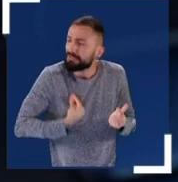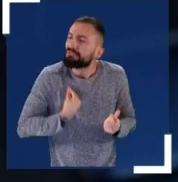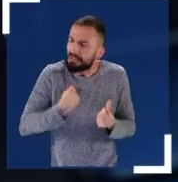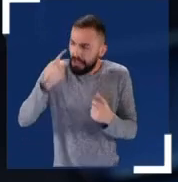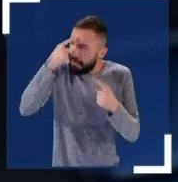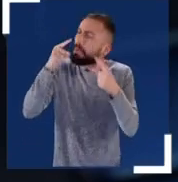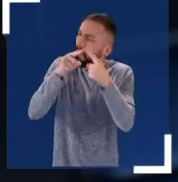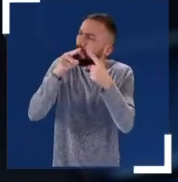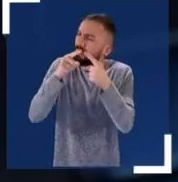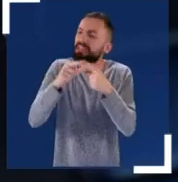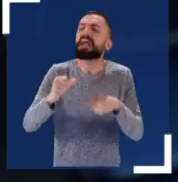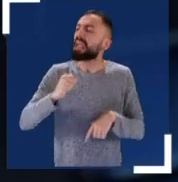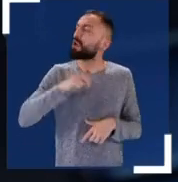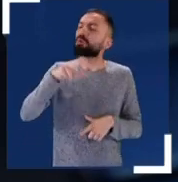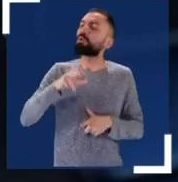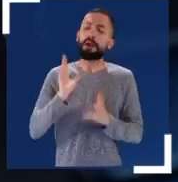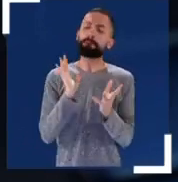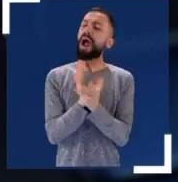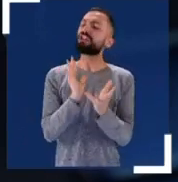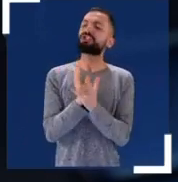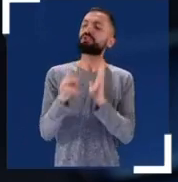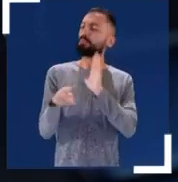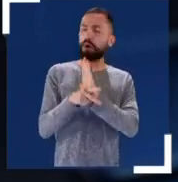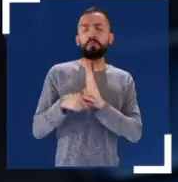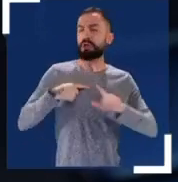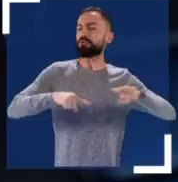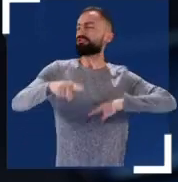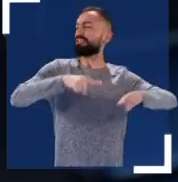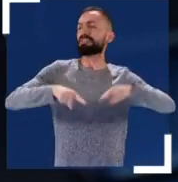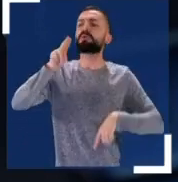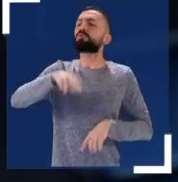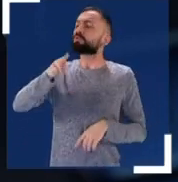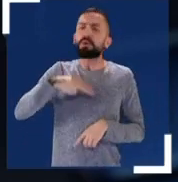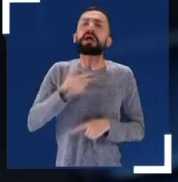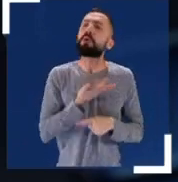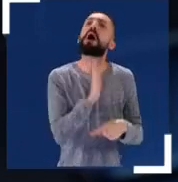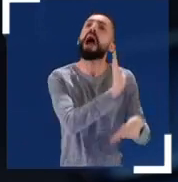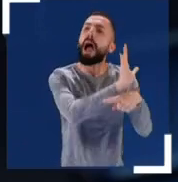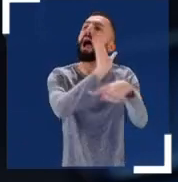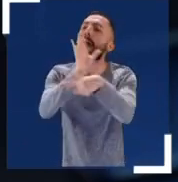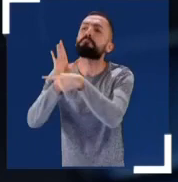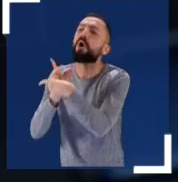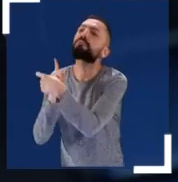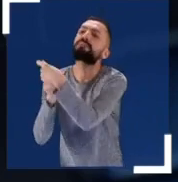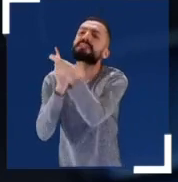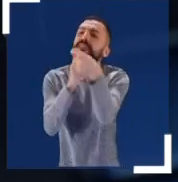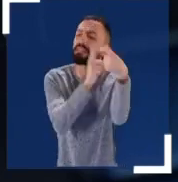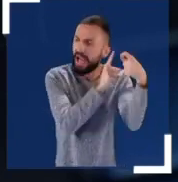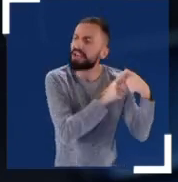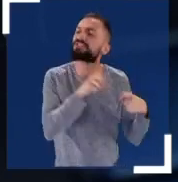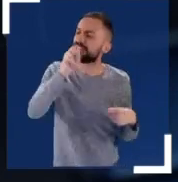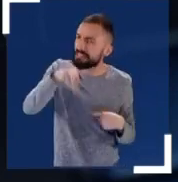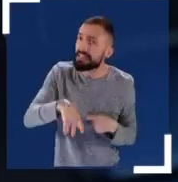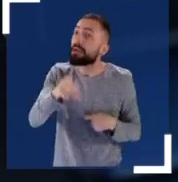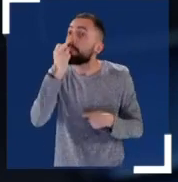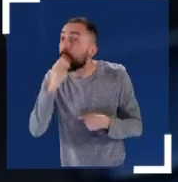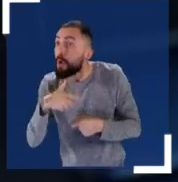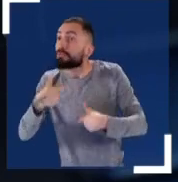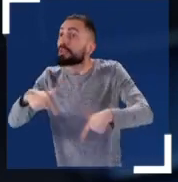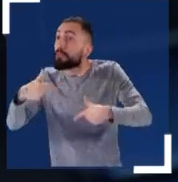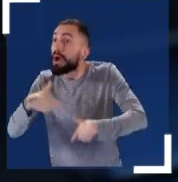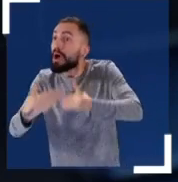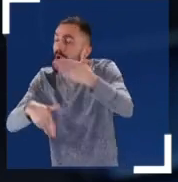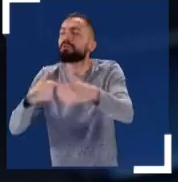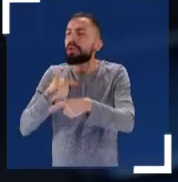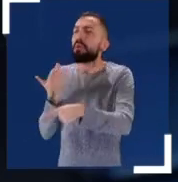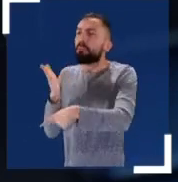farei gestão partidarizada nem ideológica, farei gestão para apoiar prefeituras que tenham bons gestos, boas atitudes, boas iniciativas, que operem